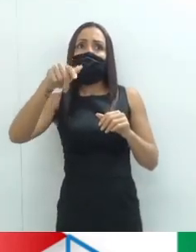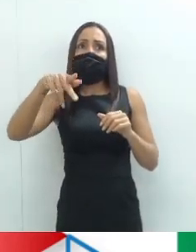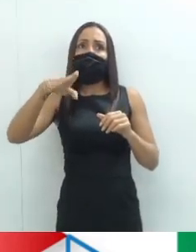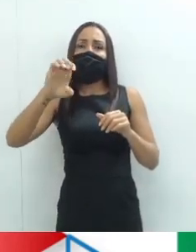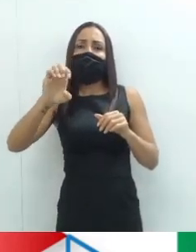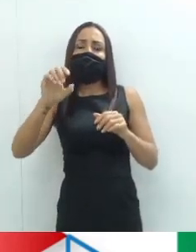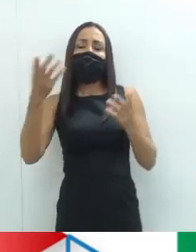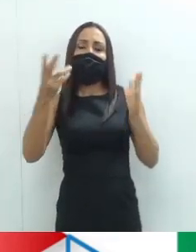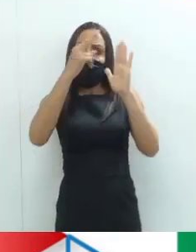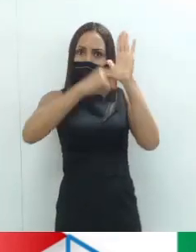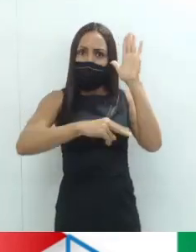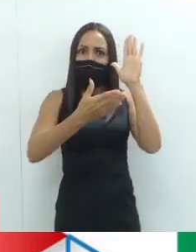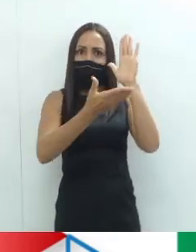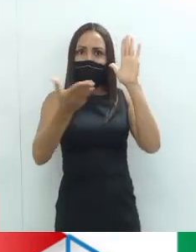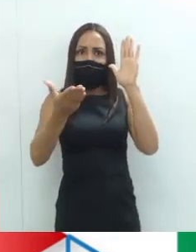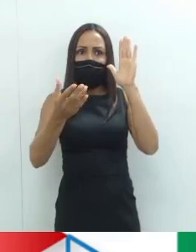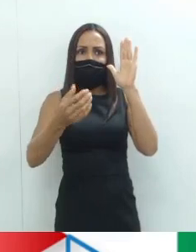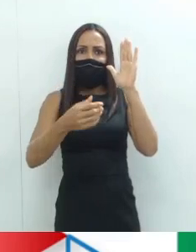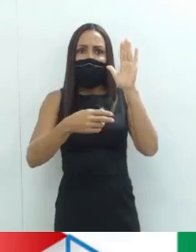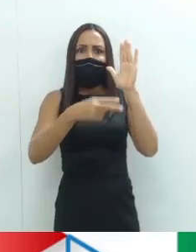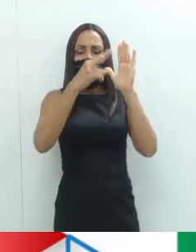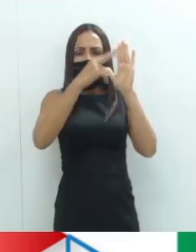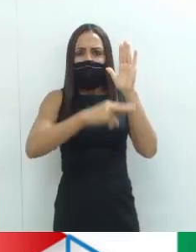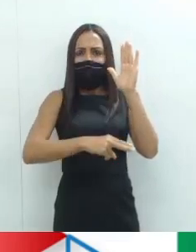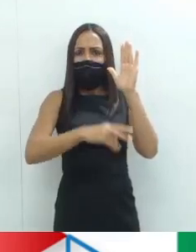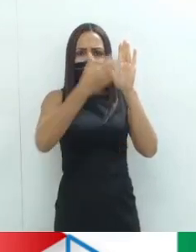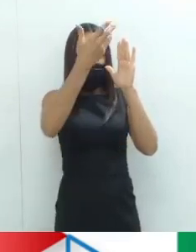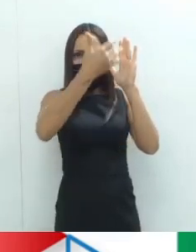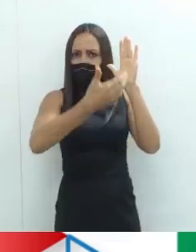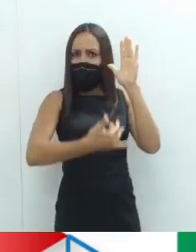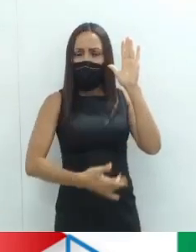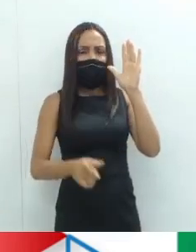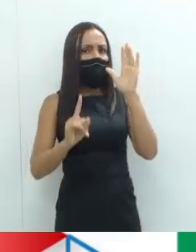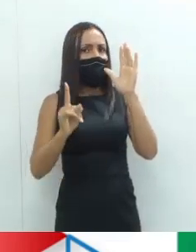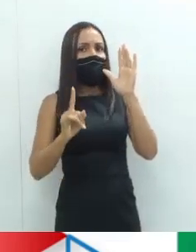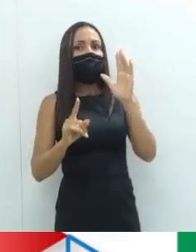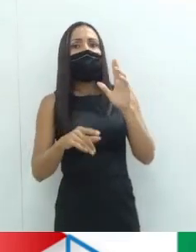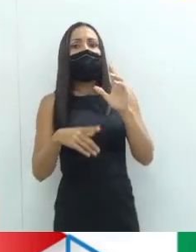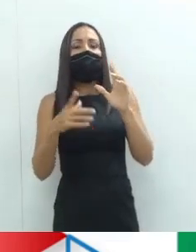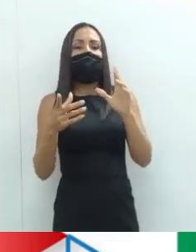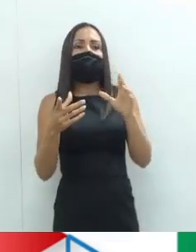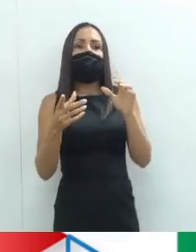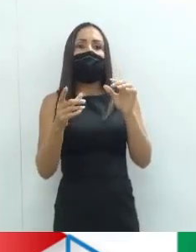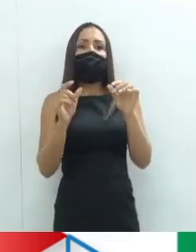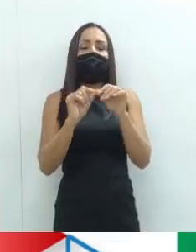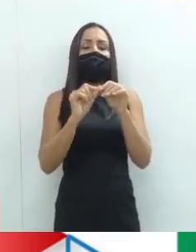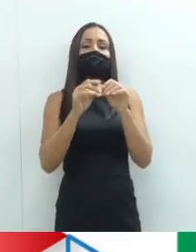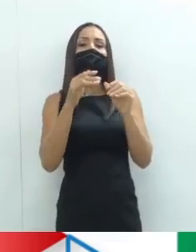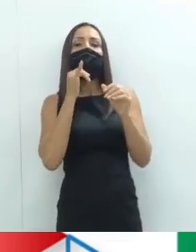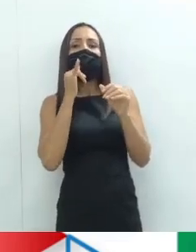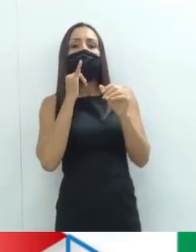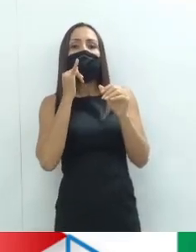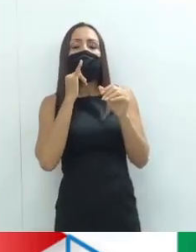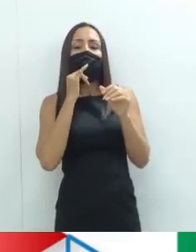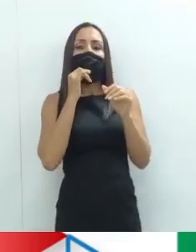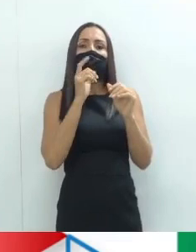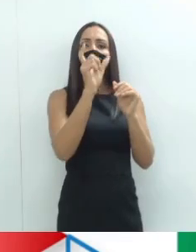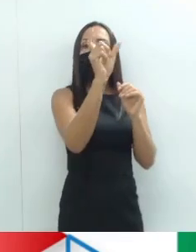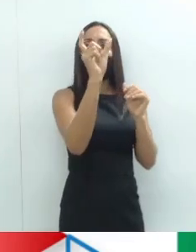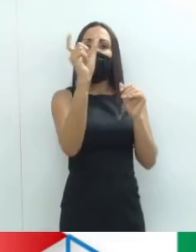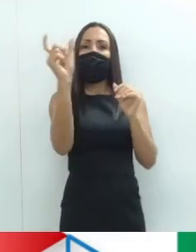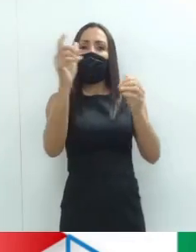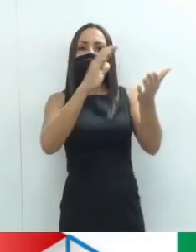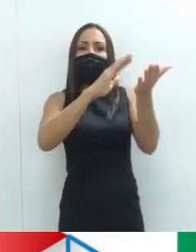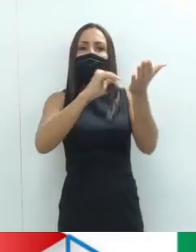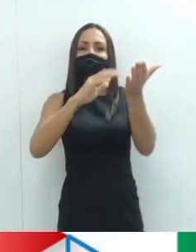Então eu vou ler para vocês. Eu não vou ler o texto por inteiro, tá, gente? Porque eu só vou fazer o exemplo de tirar as palavras-chave,